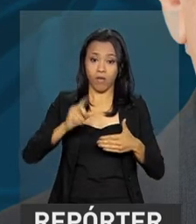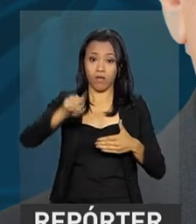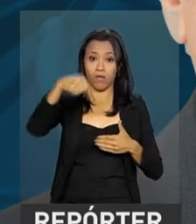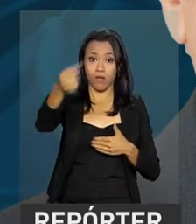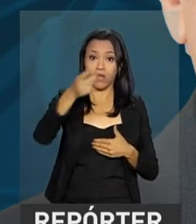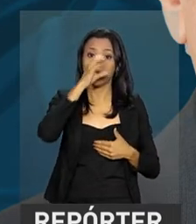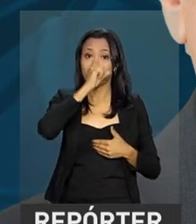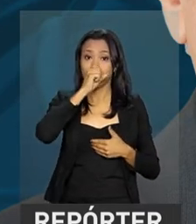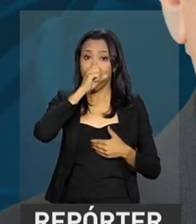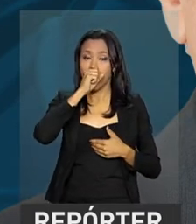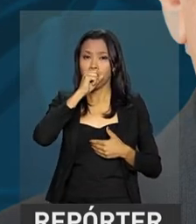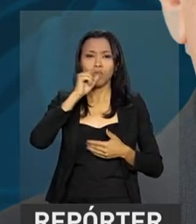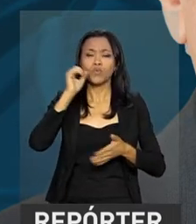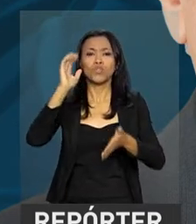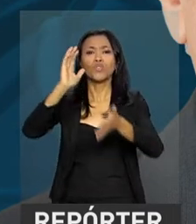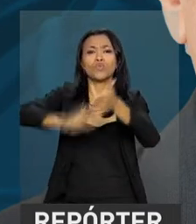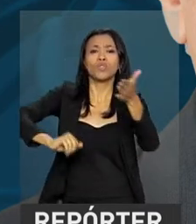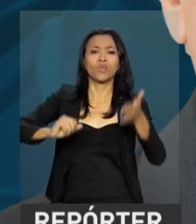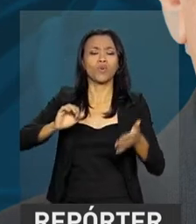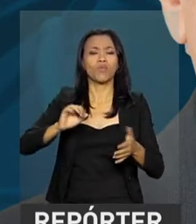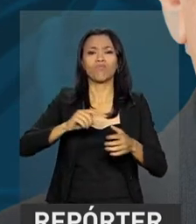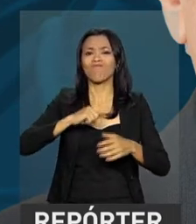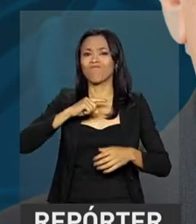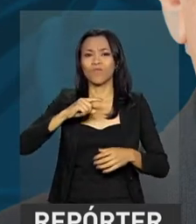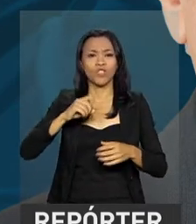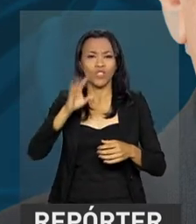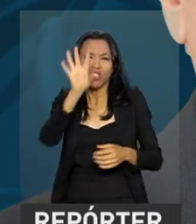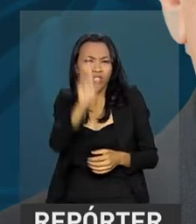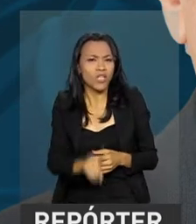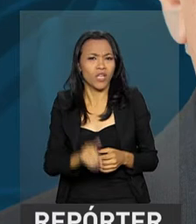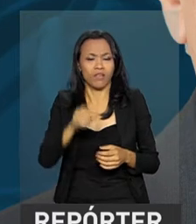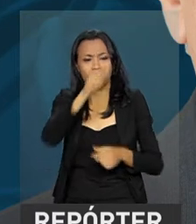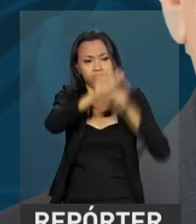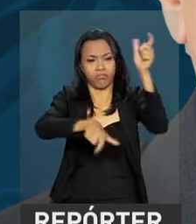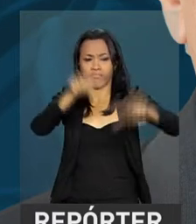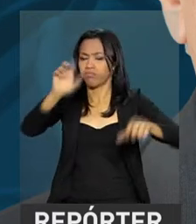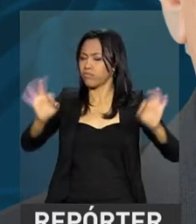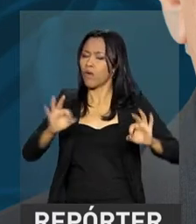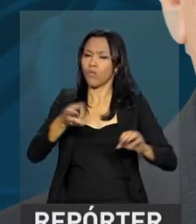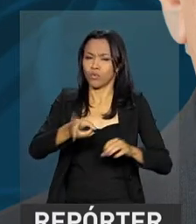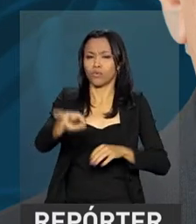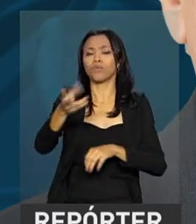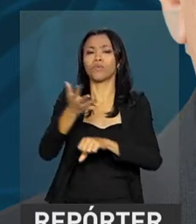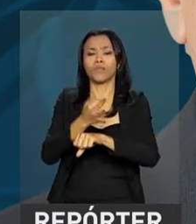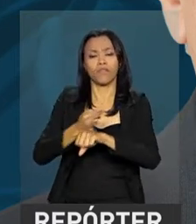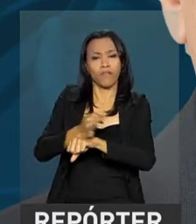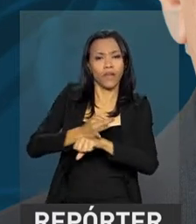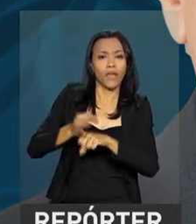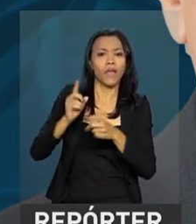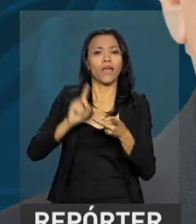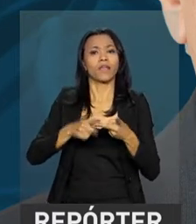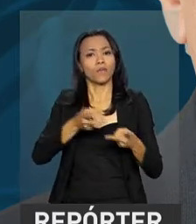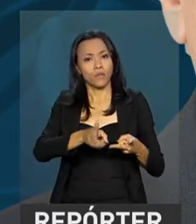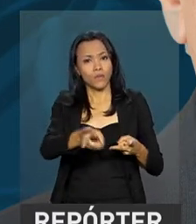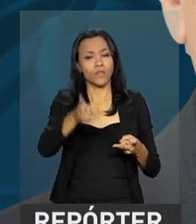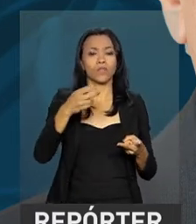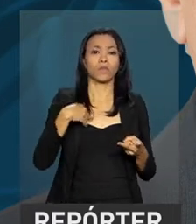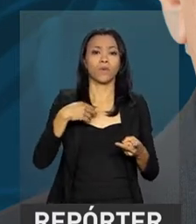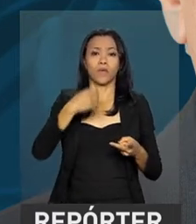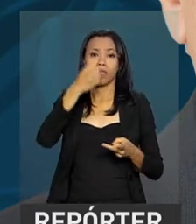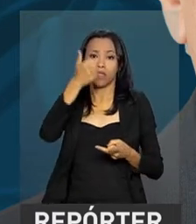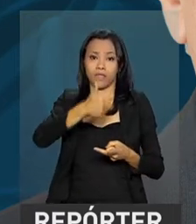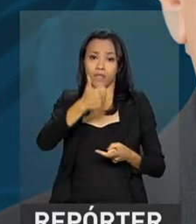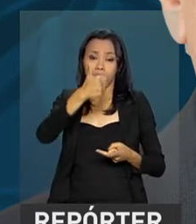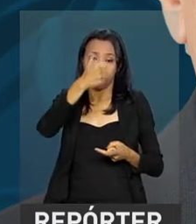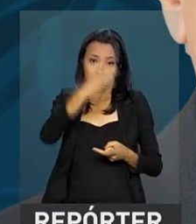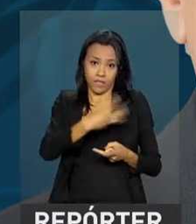não retirou nenhum direito do trabalhador. Você continua tendo direito a férias, 13º, fundo de garantia, tudo isso